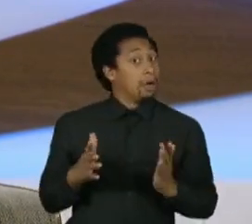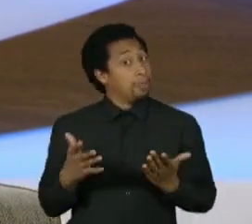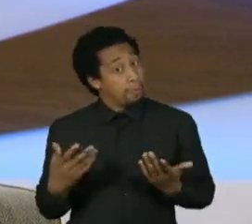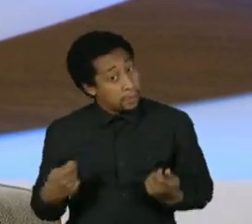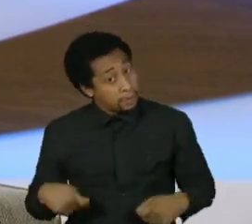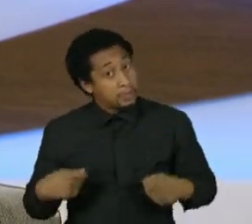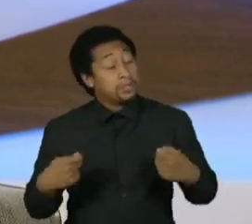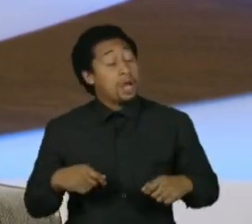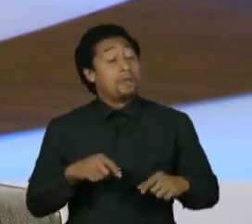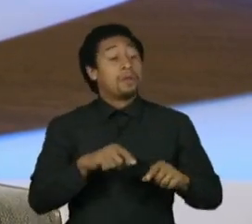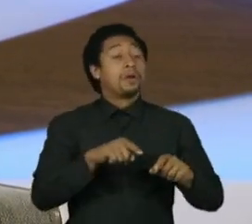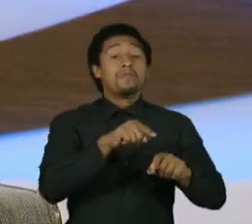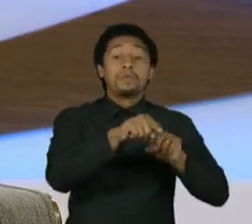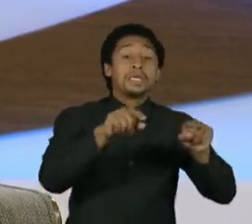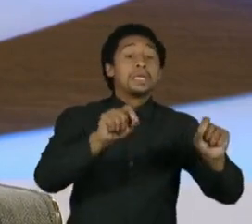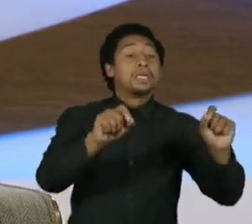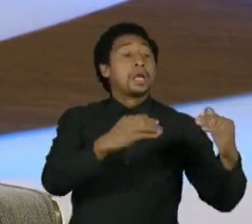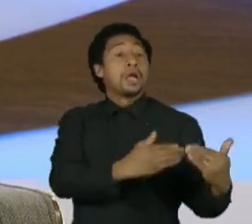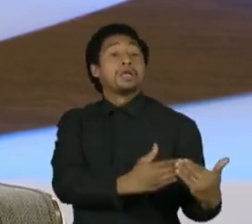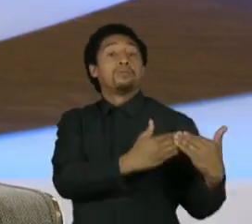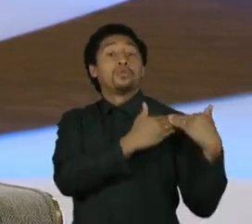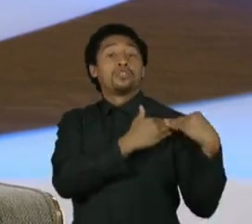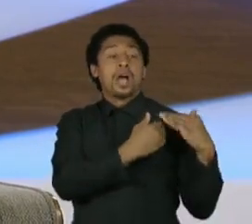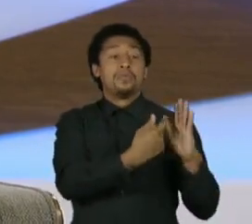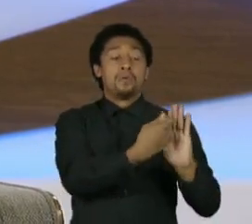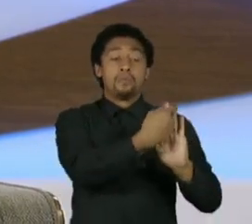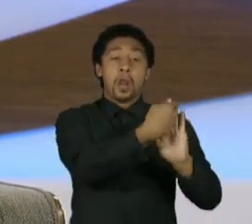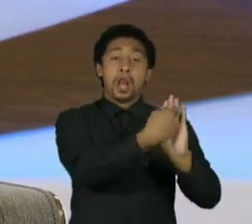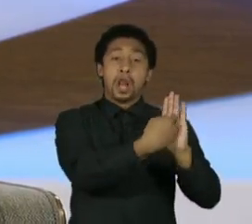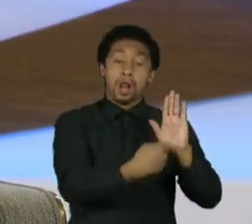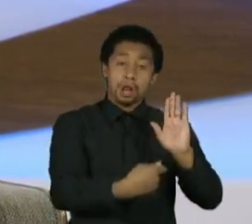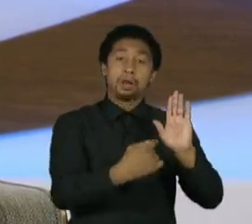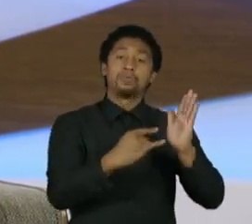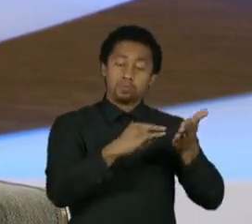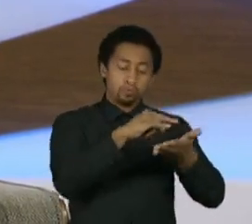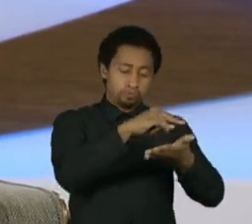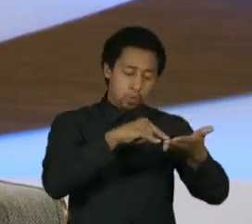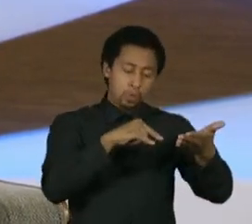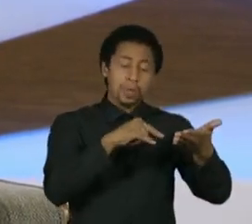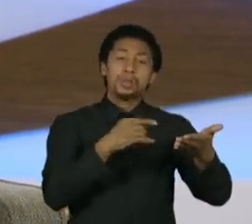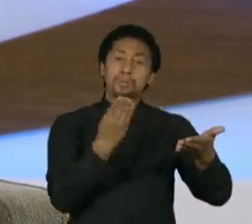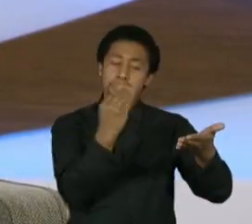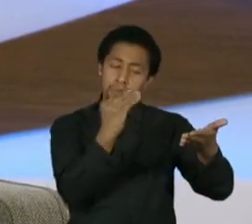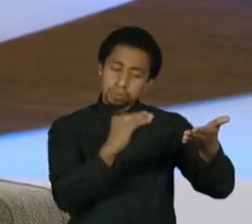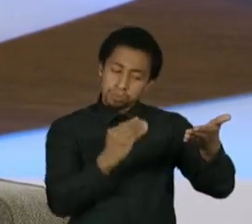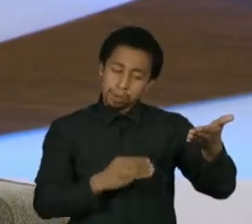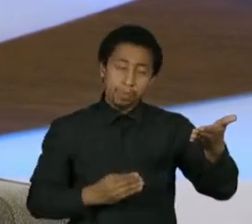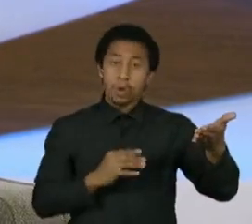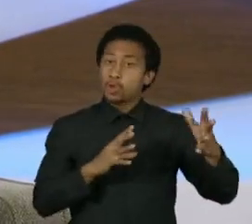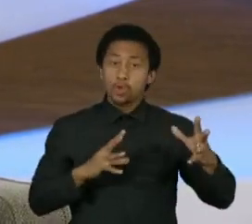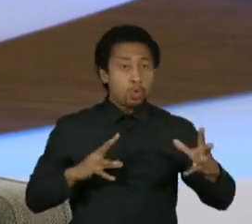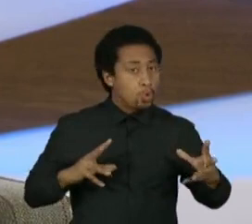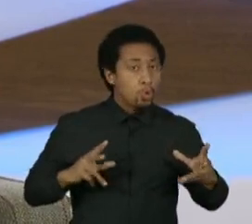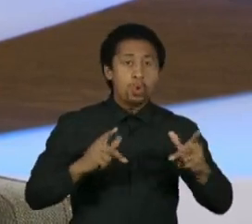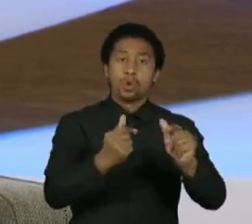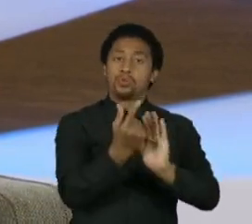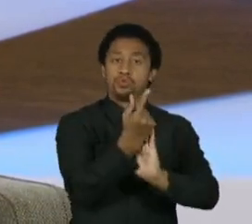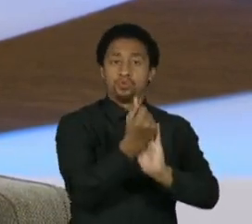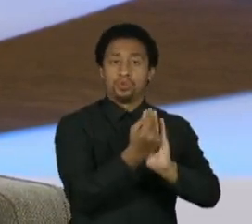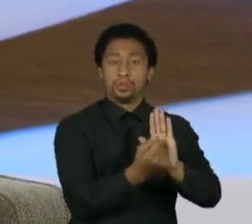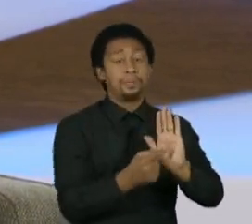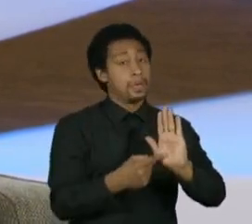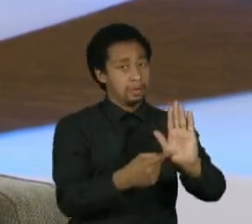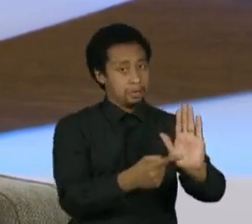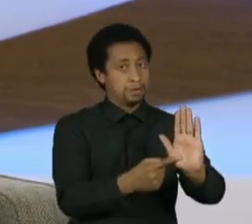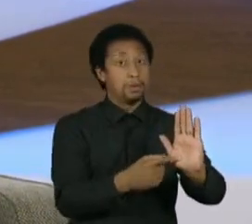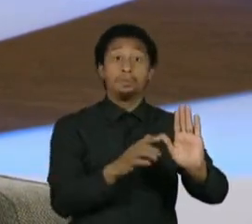impõe a responsabilidade do relator em relação a todas essas indicações da Comissão Mista de Orçamento, haveria a necessidade também de externar a